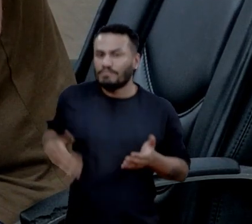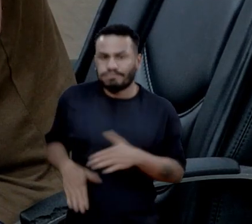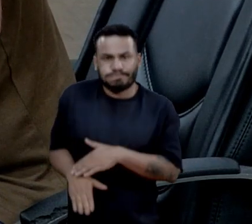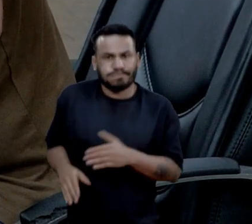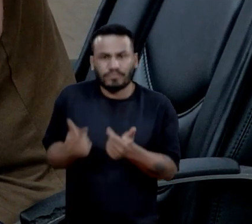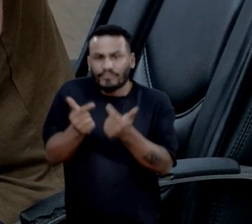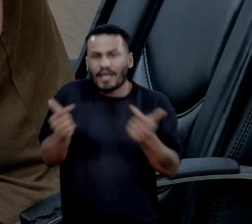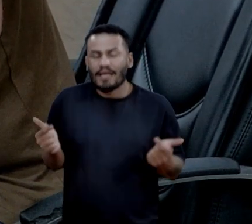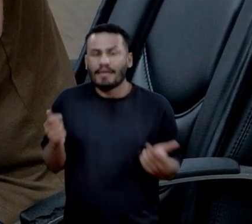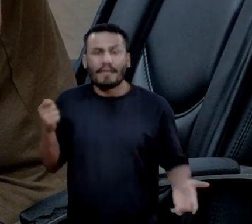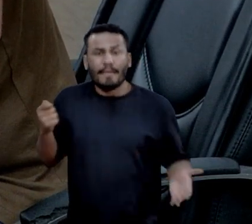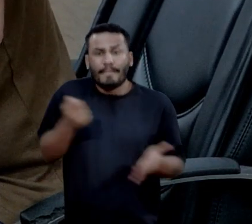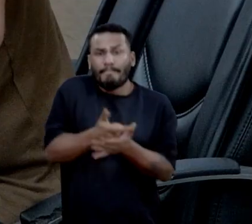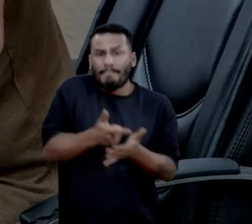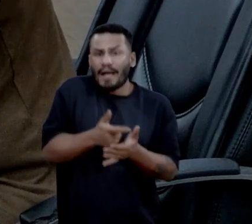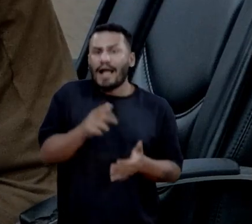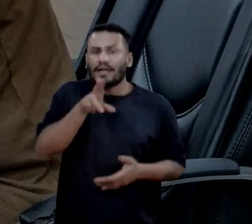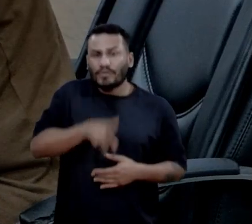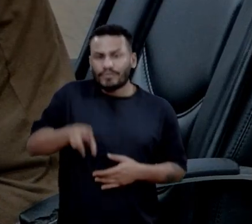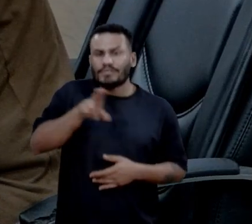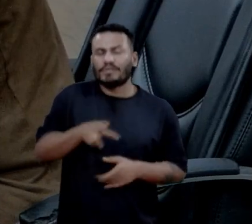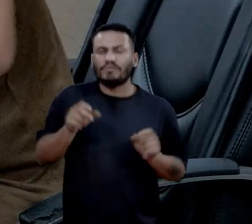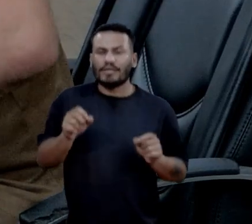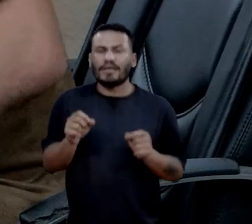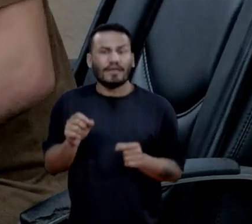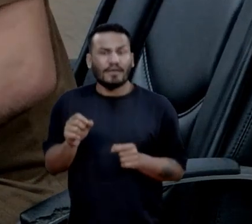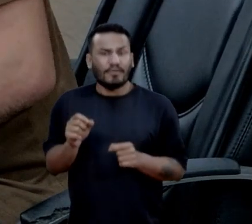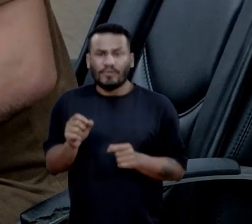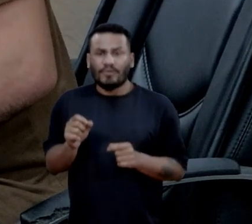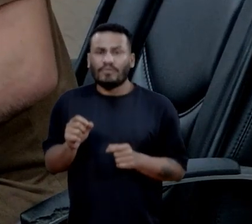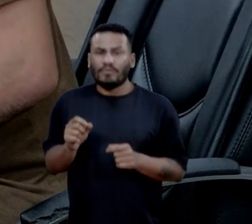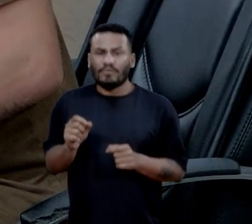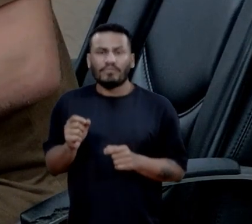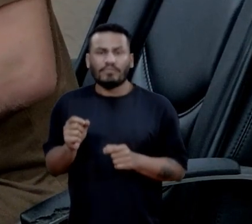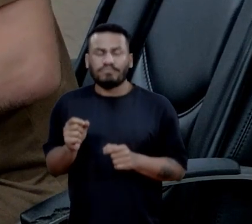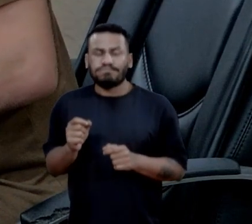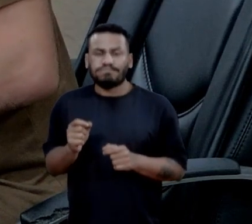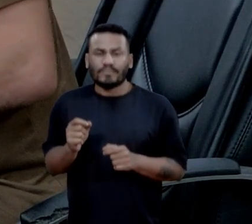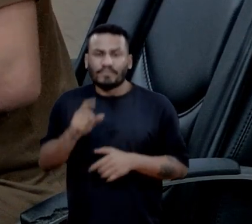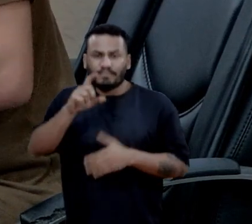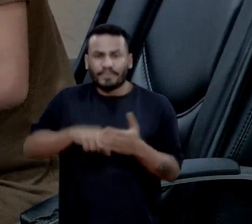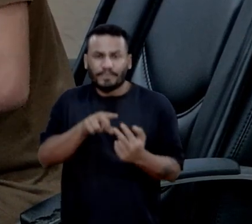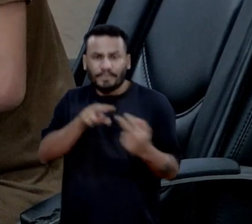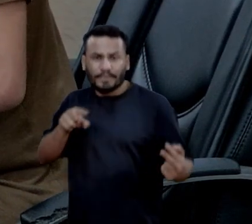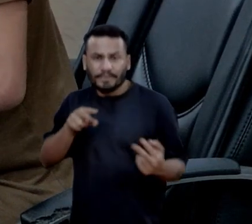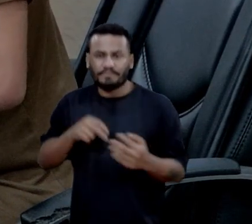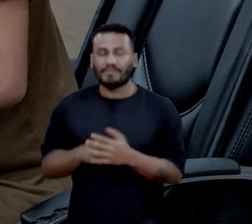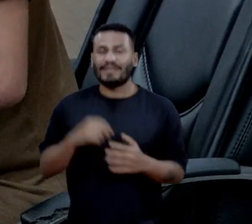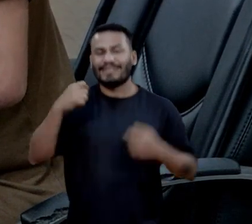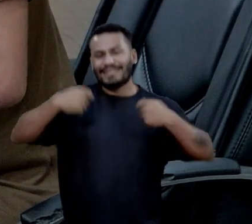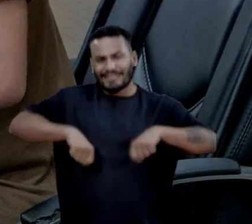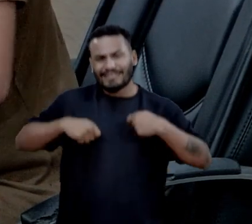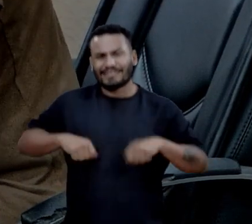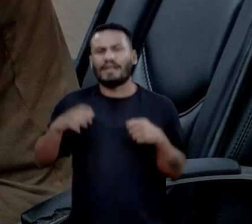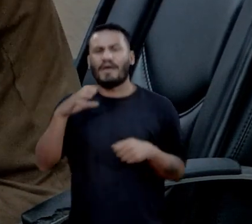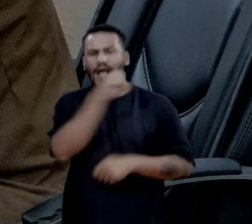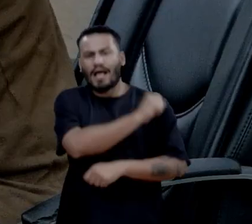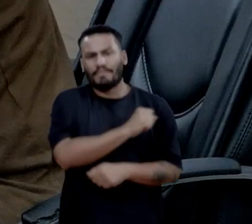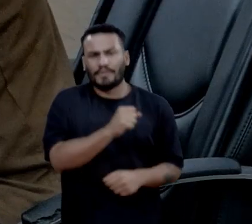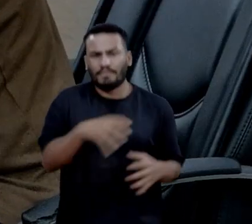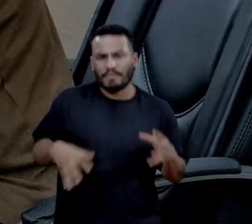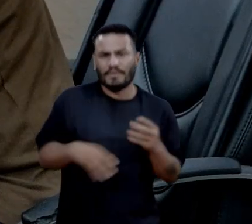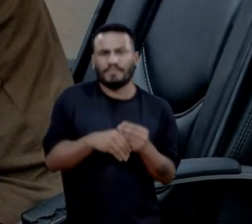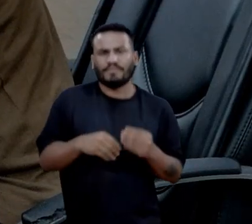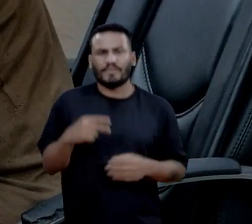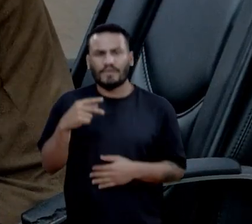bolso e paga geralmente com as suas carteiras digitais. E isso é necessário de forma urgente para que seja implementado.